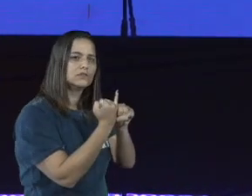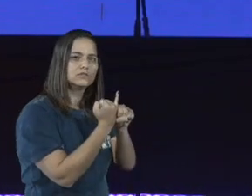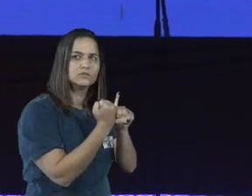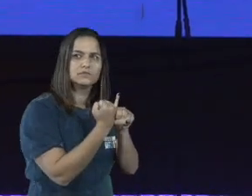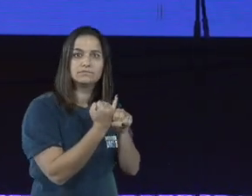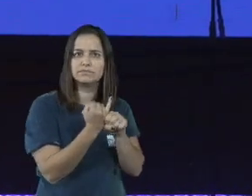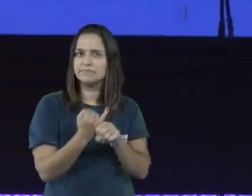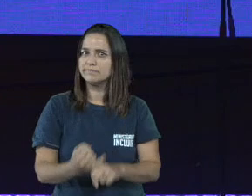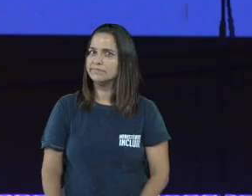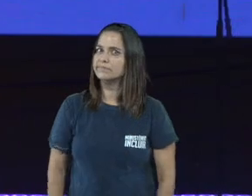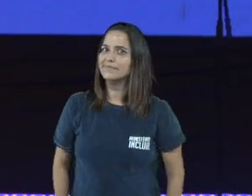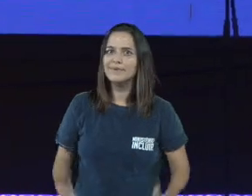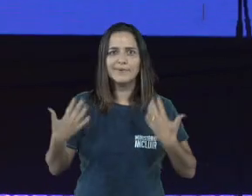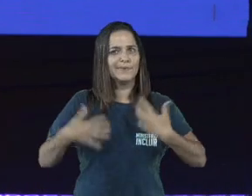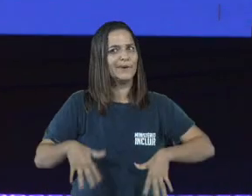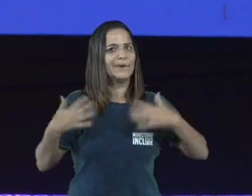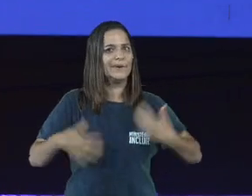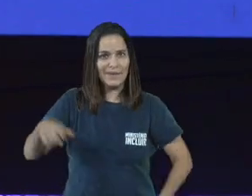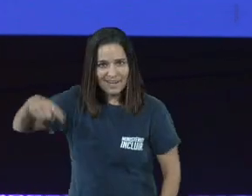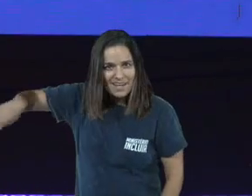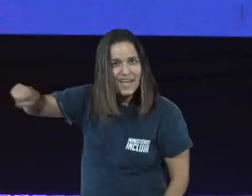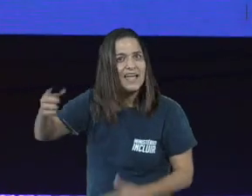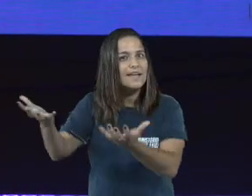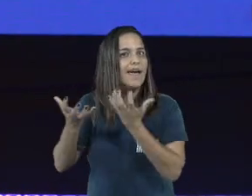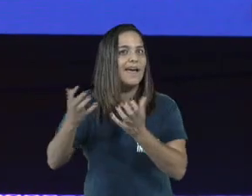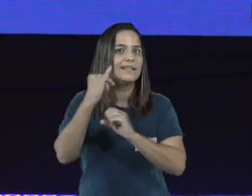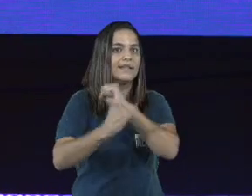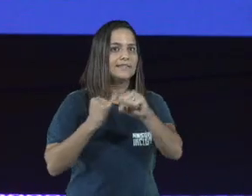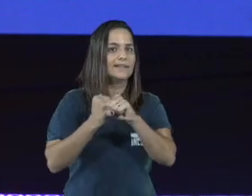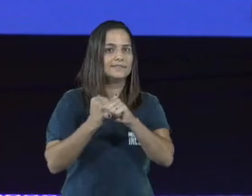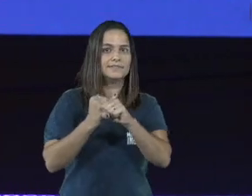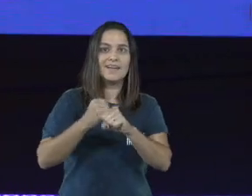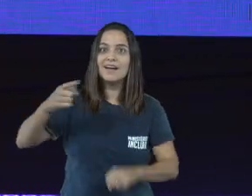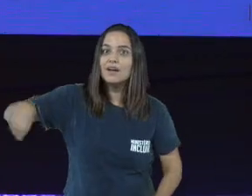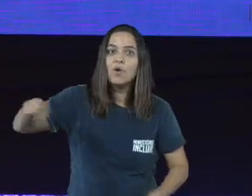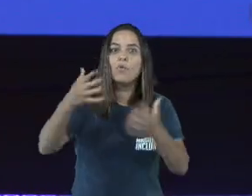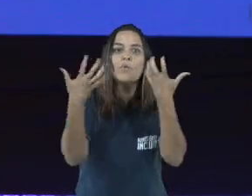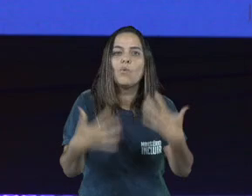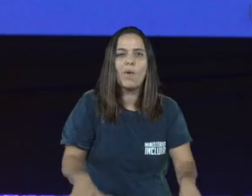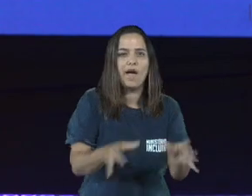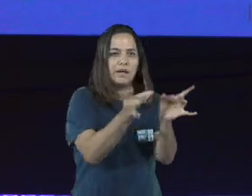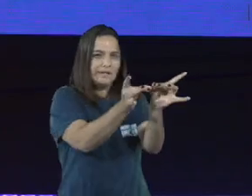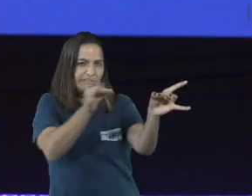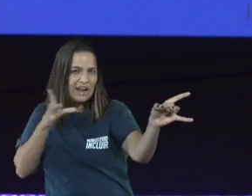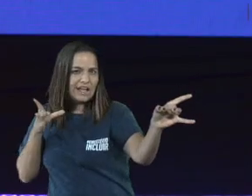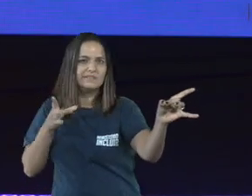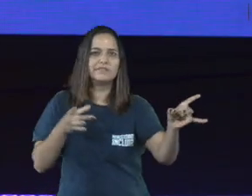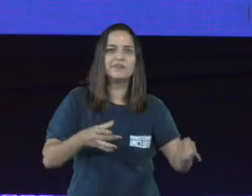tambor para pedir chuva não quero internet e o ele falou isso filmando um